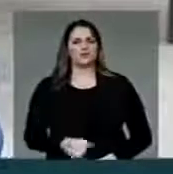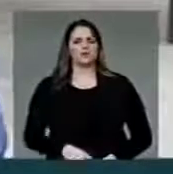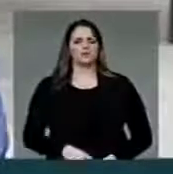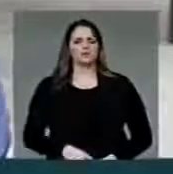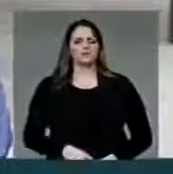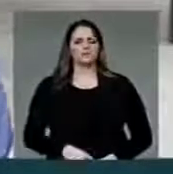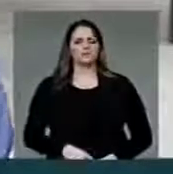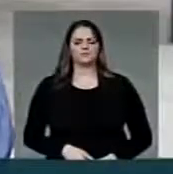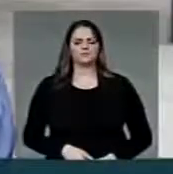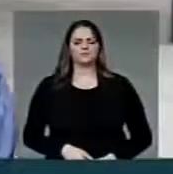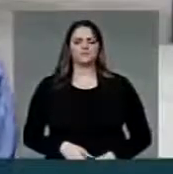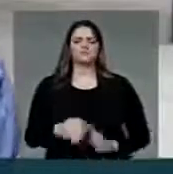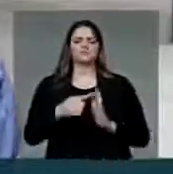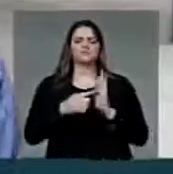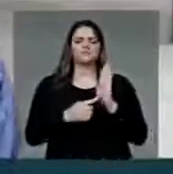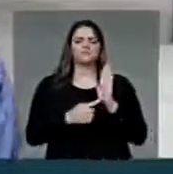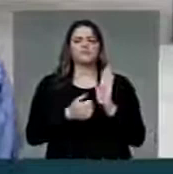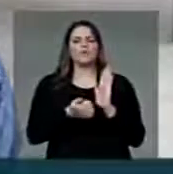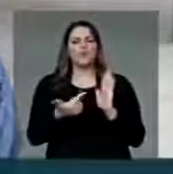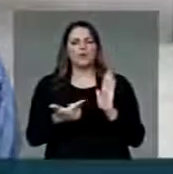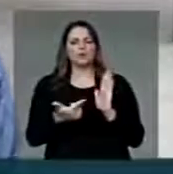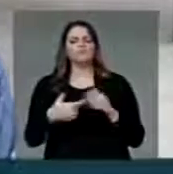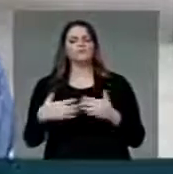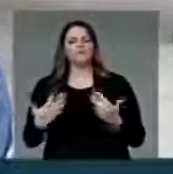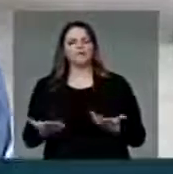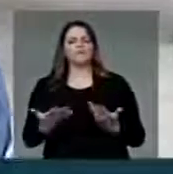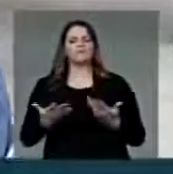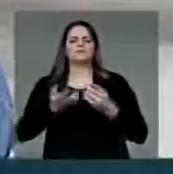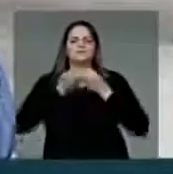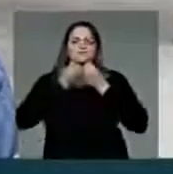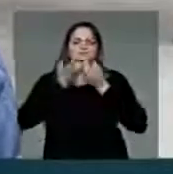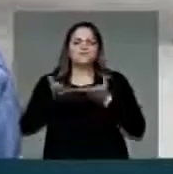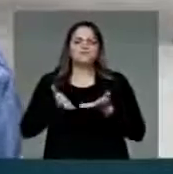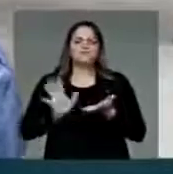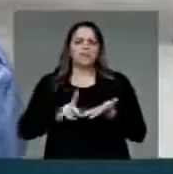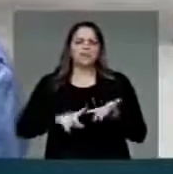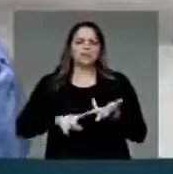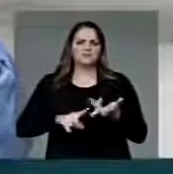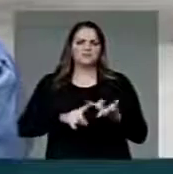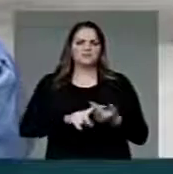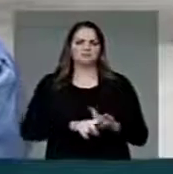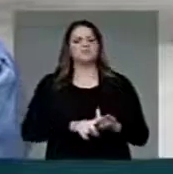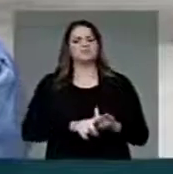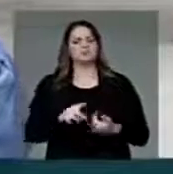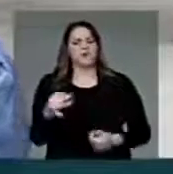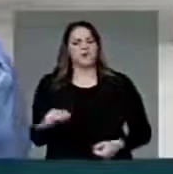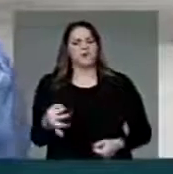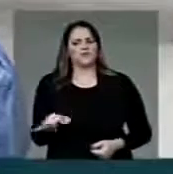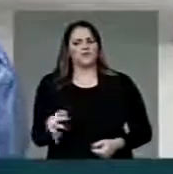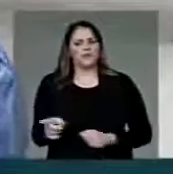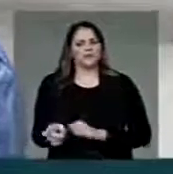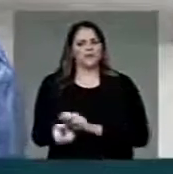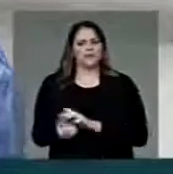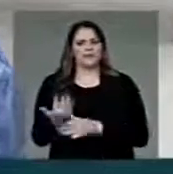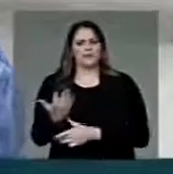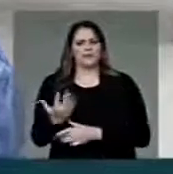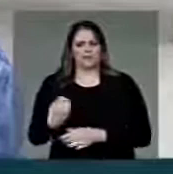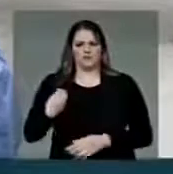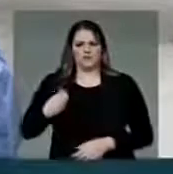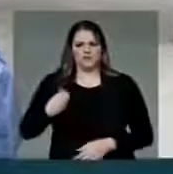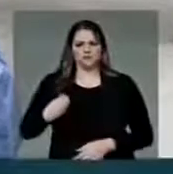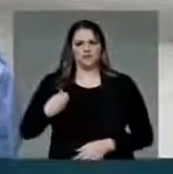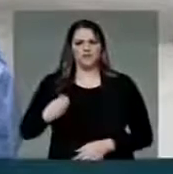o item 12. Diante de todo o exposto, confirmado que a criação, instalação e